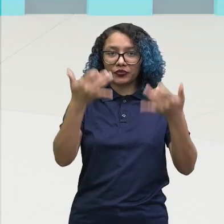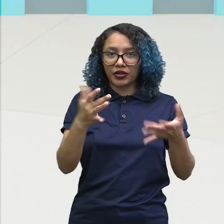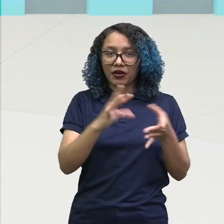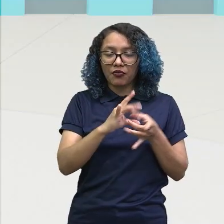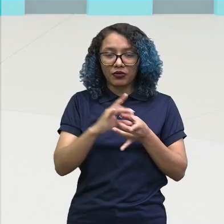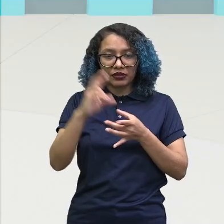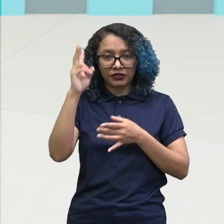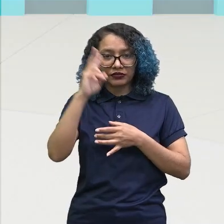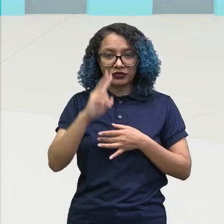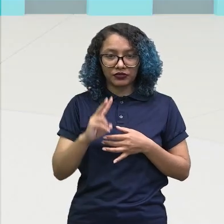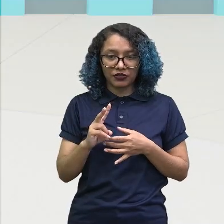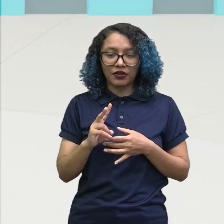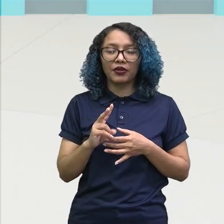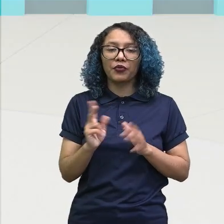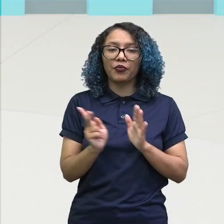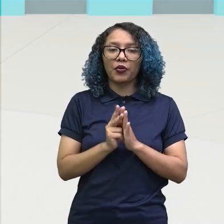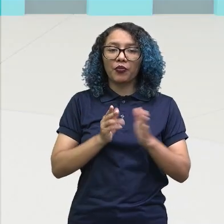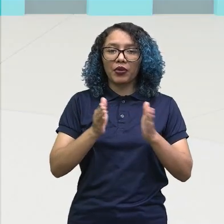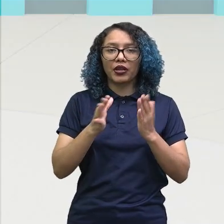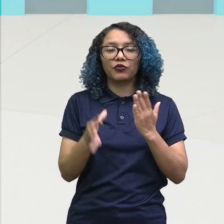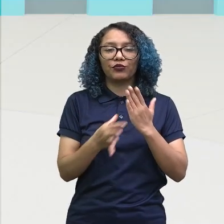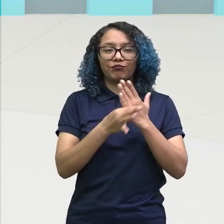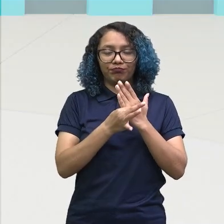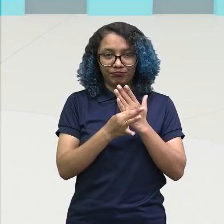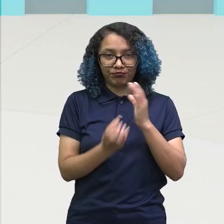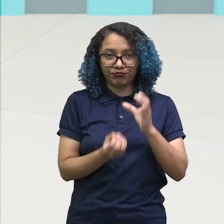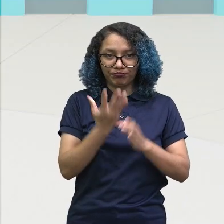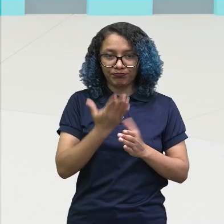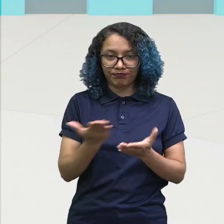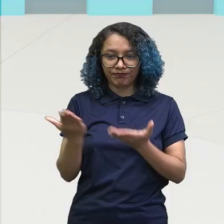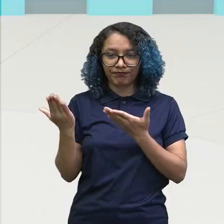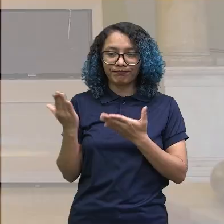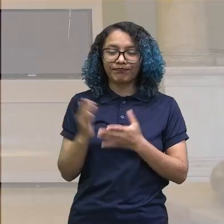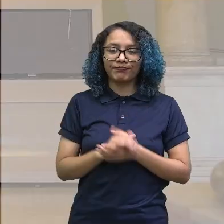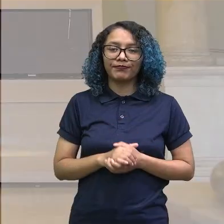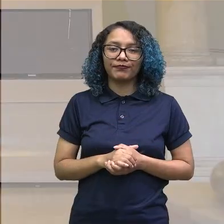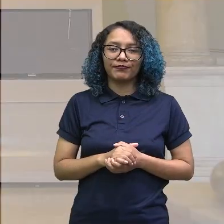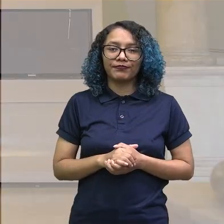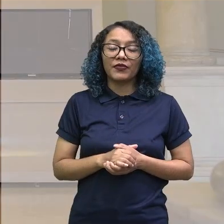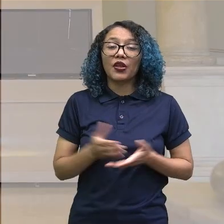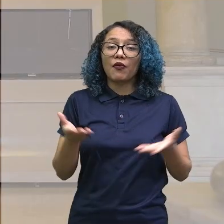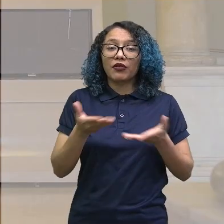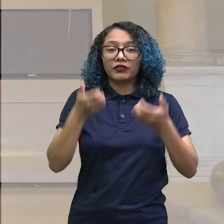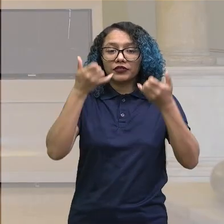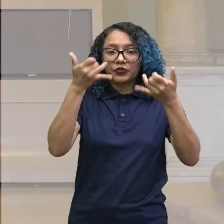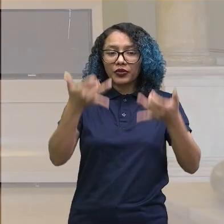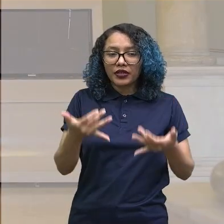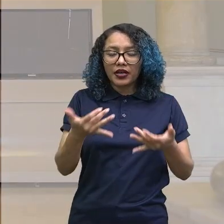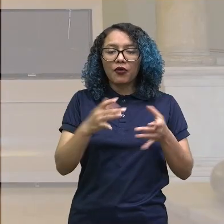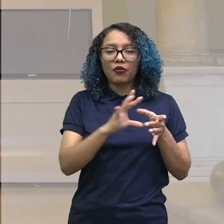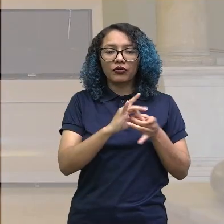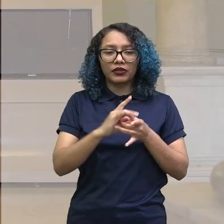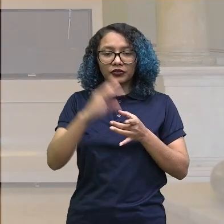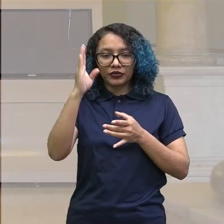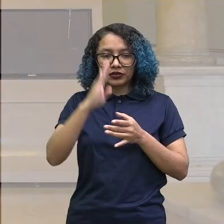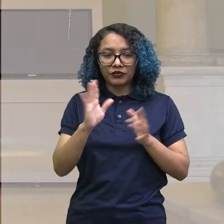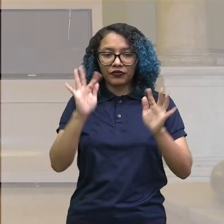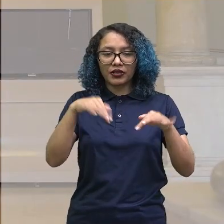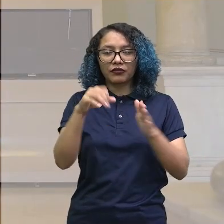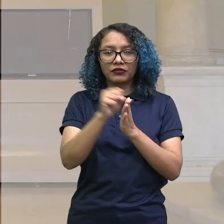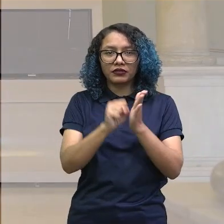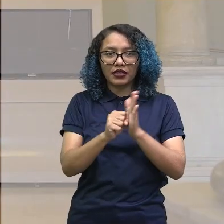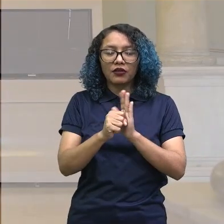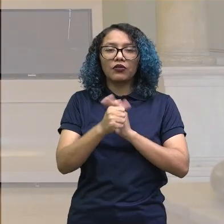contexto histórico na época em que o realismo surgiu. Acompanhem. Vamos falar do contexto brasileiro do final do século